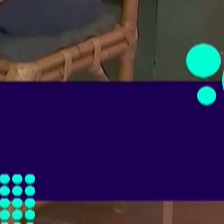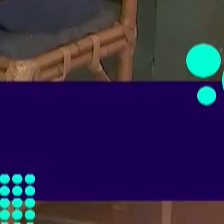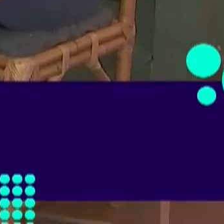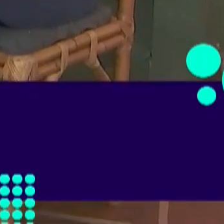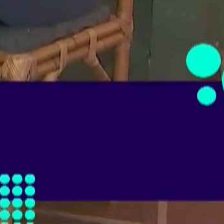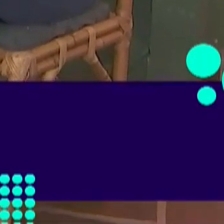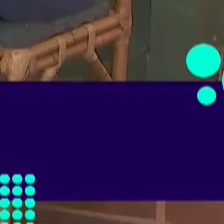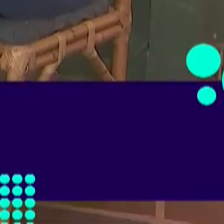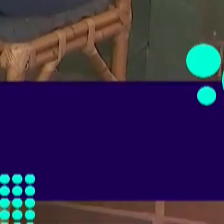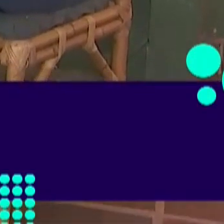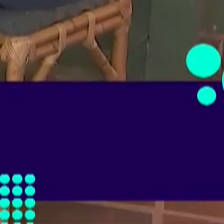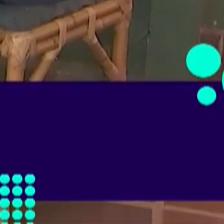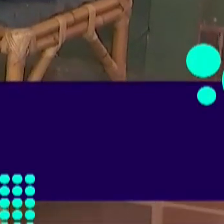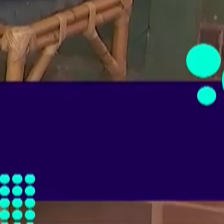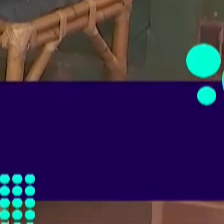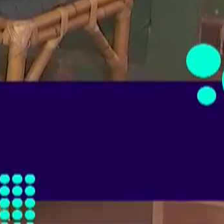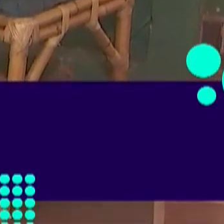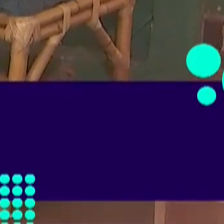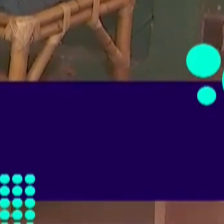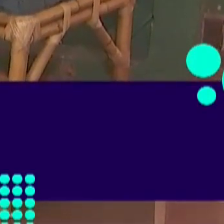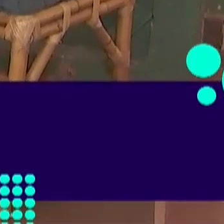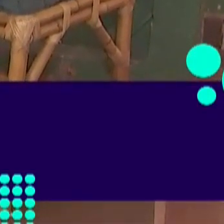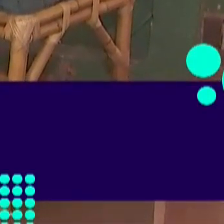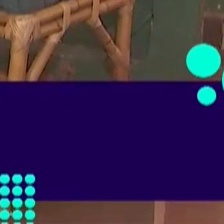sangue riscando